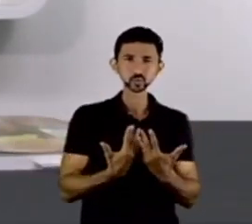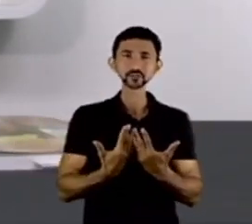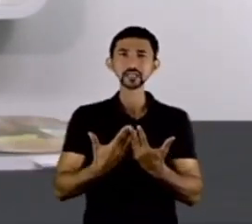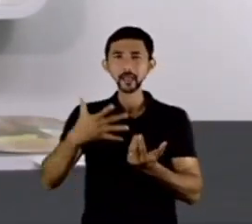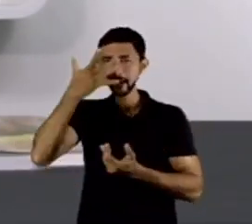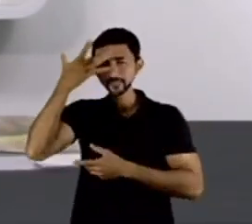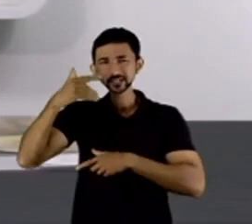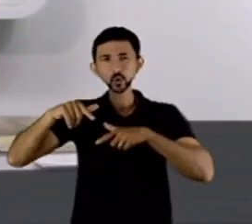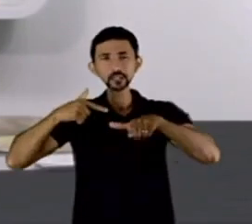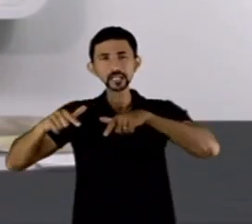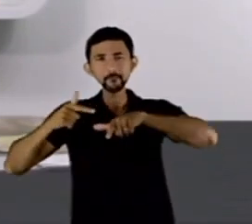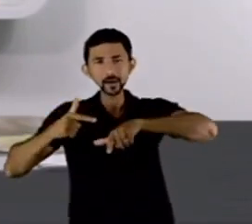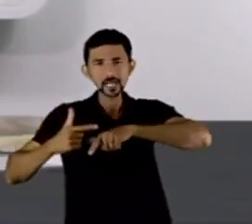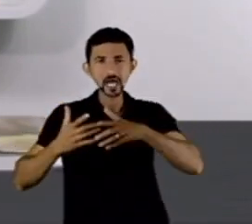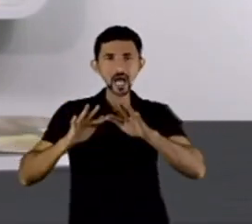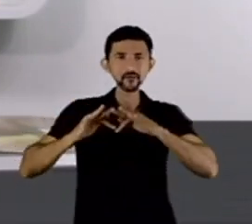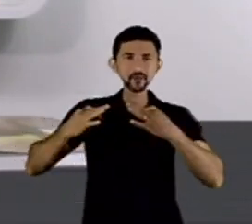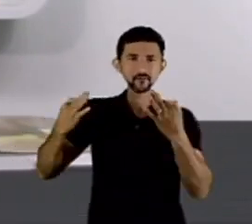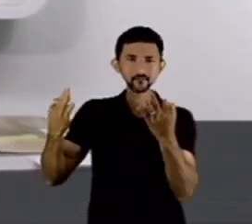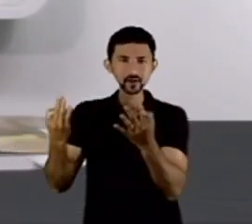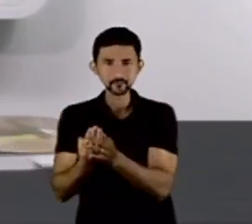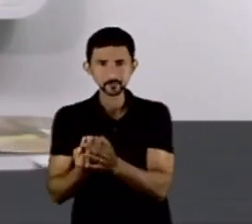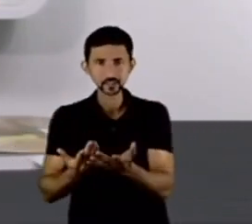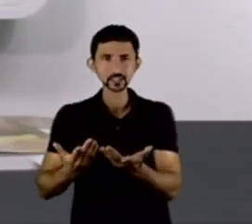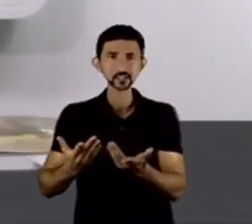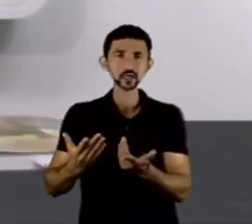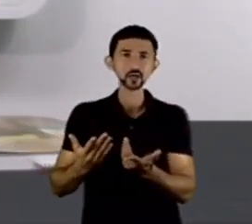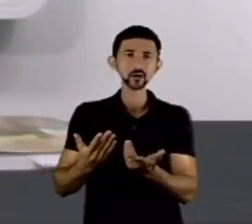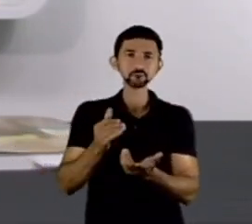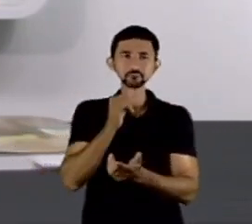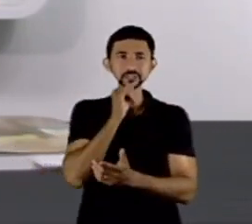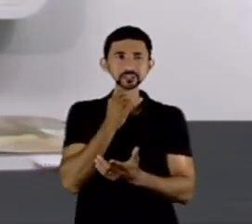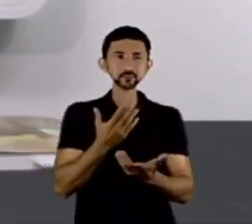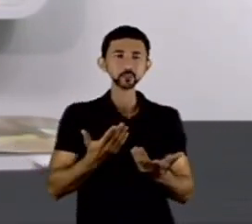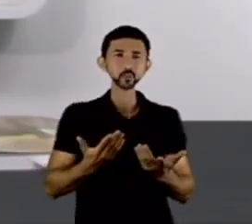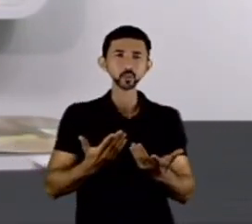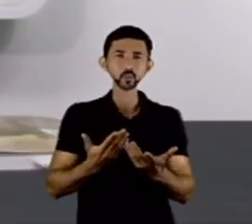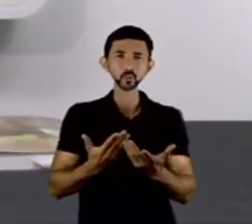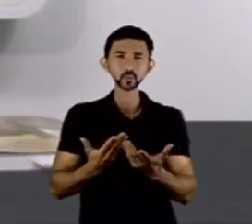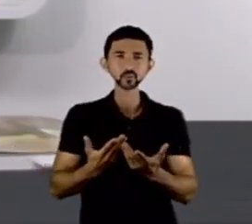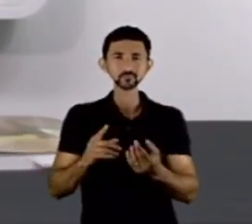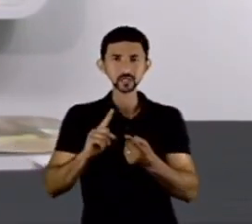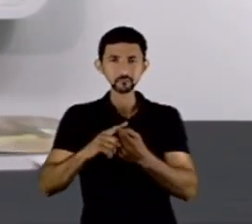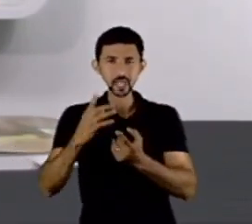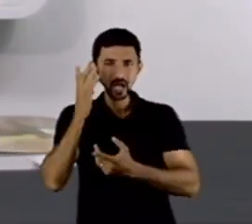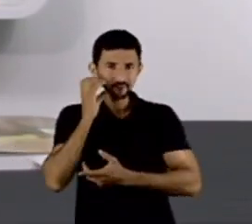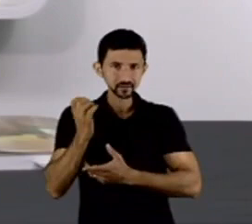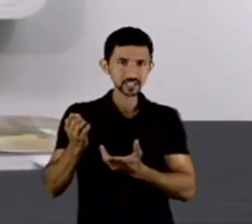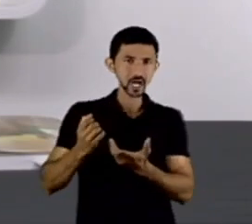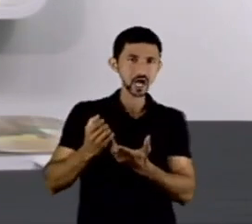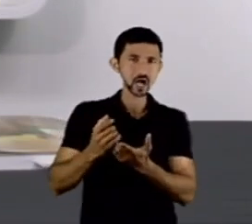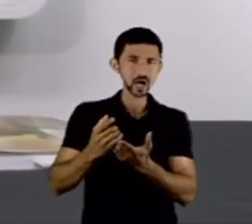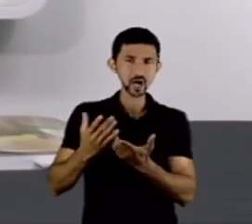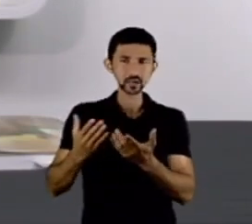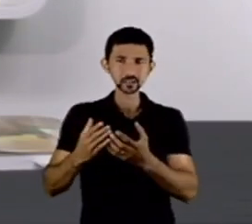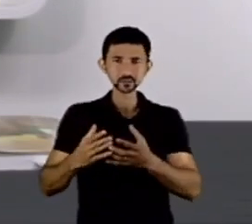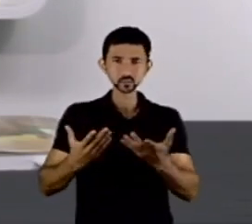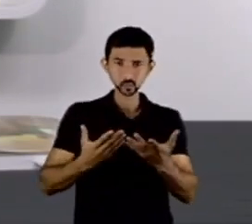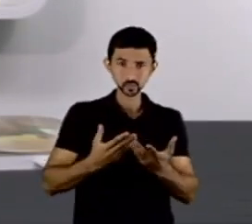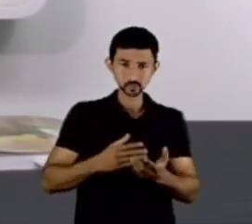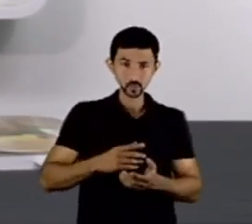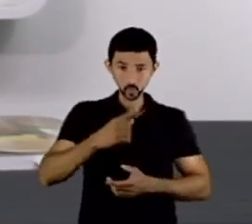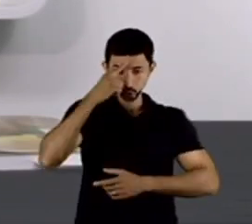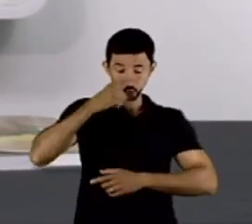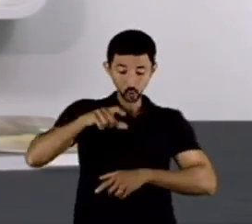tinha a família dos trabalhadores, tinha os seus afilhados, tá? Os coronéis, que eram